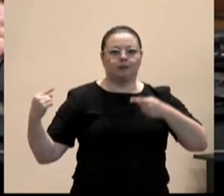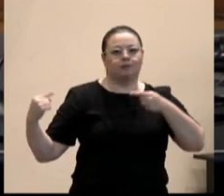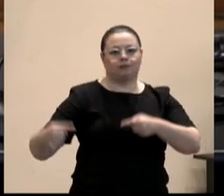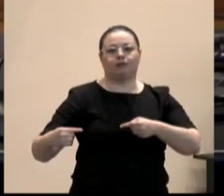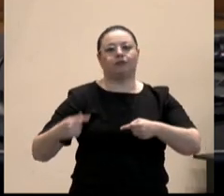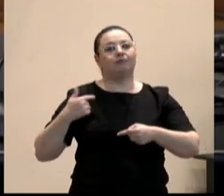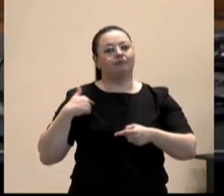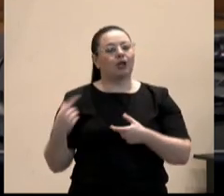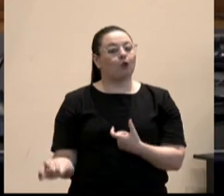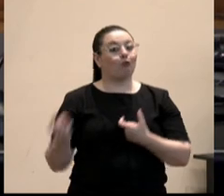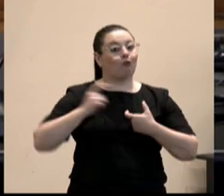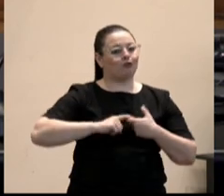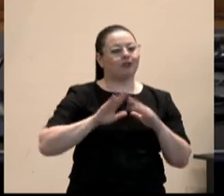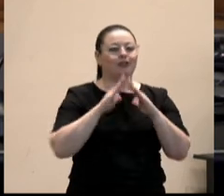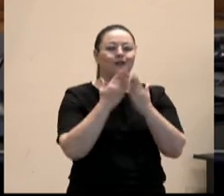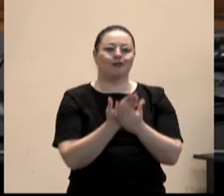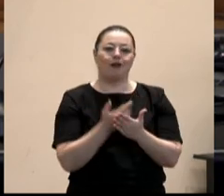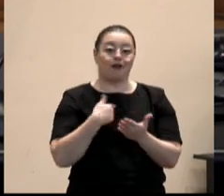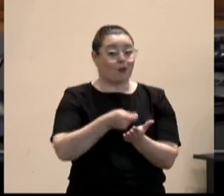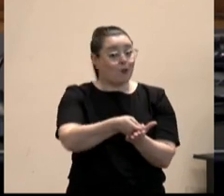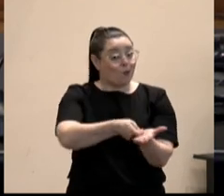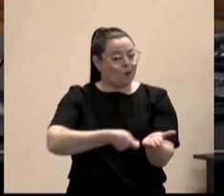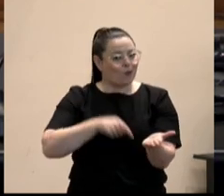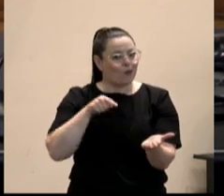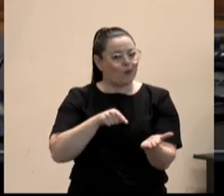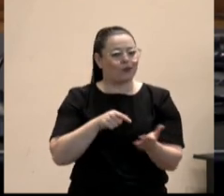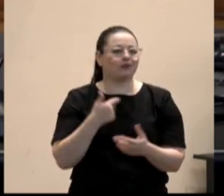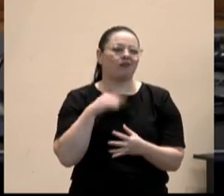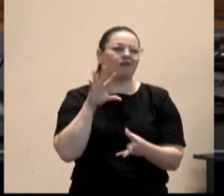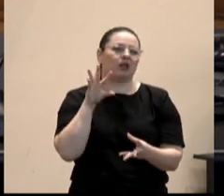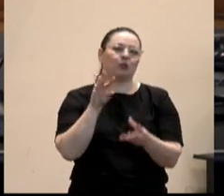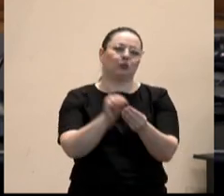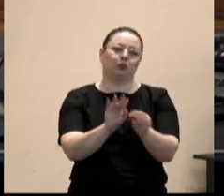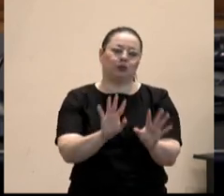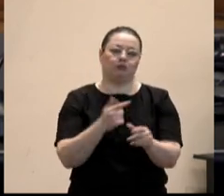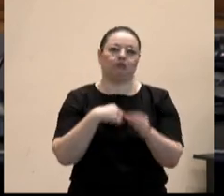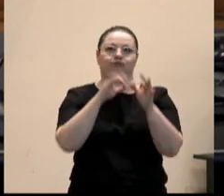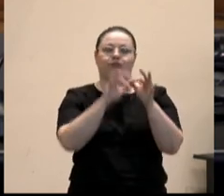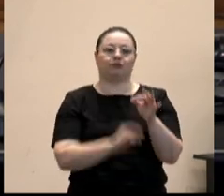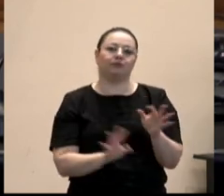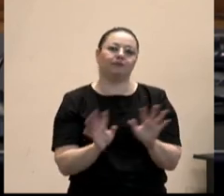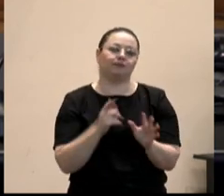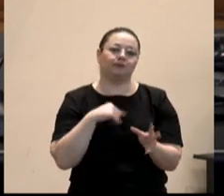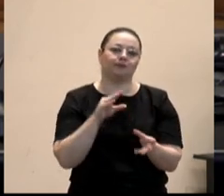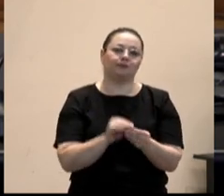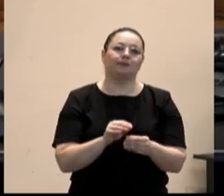era concursada, e para resumir a história, que eu não vou contar toda ela,